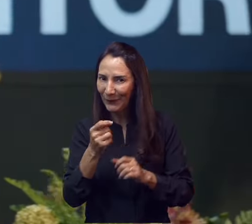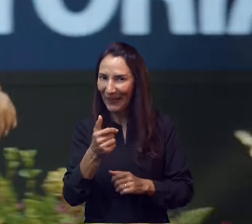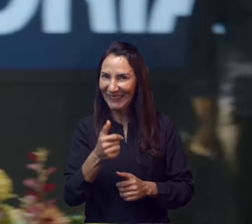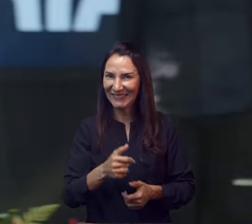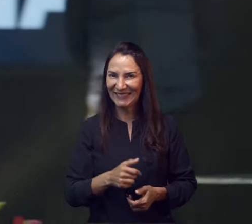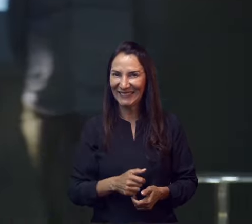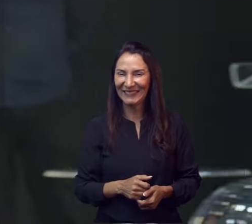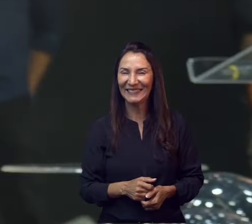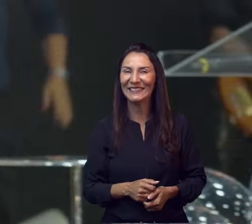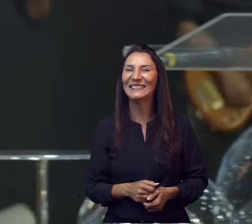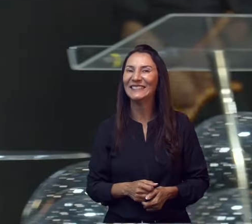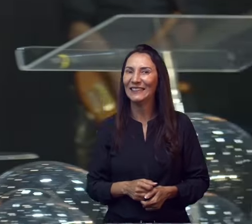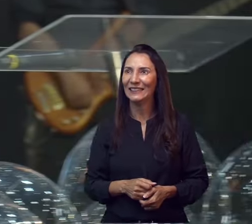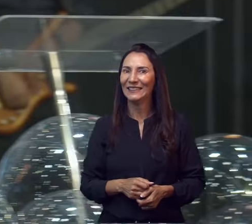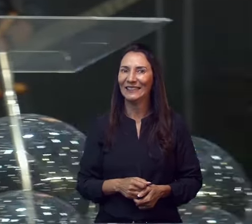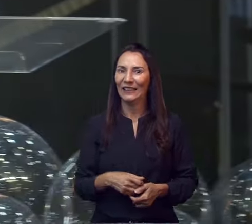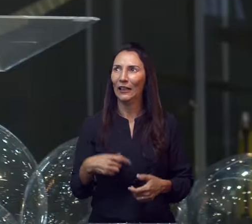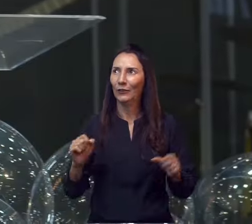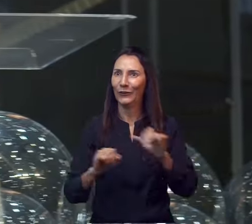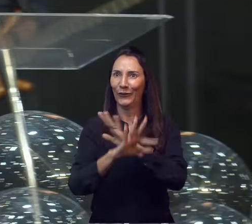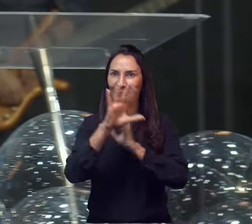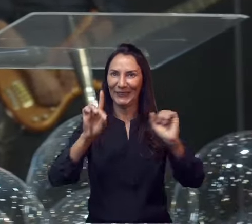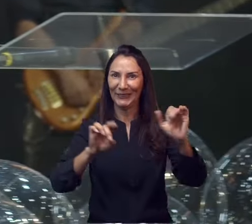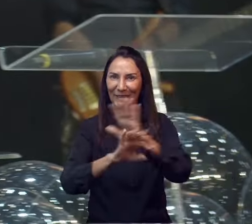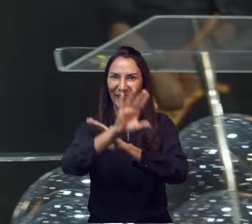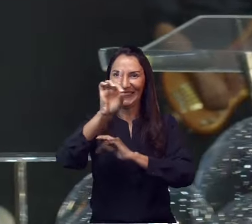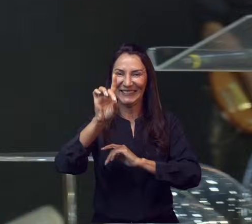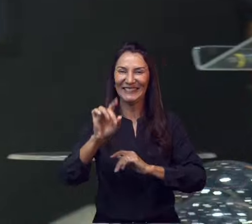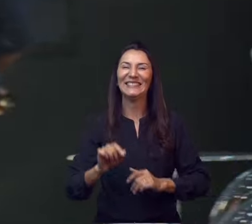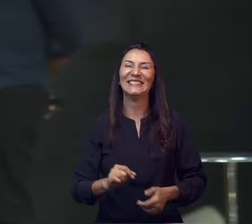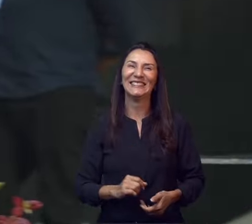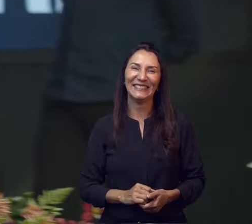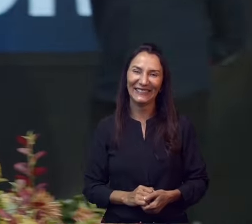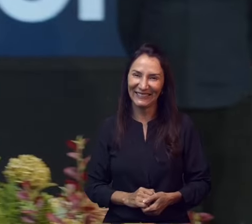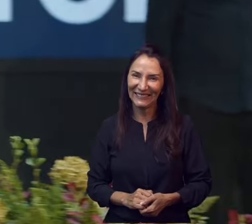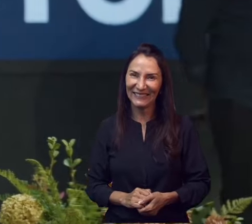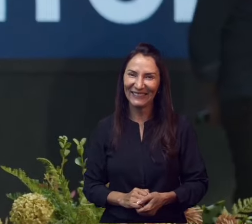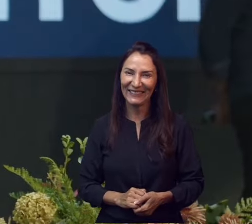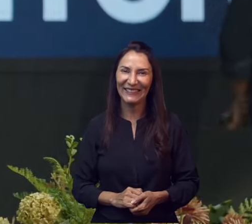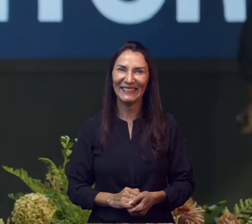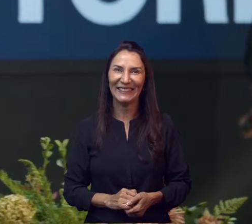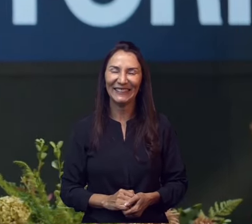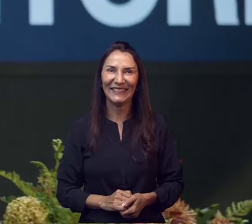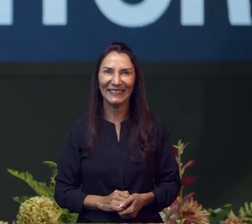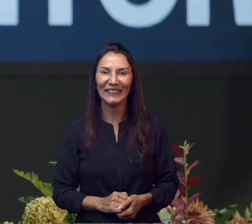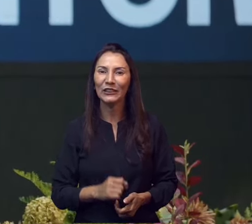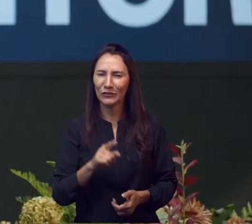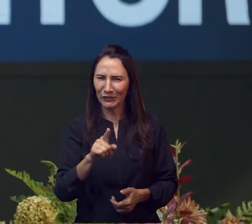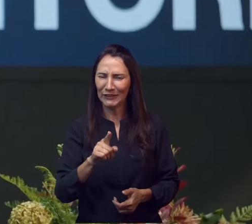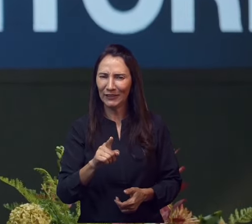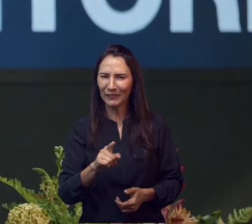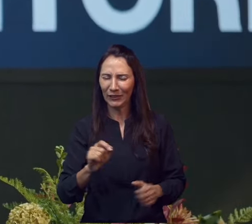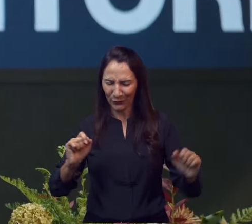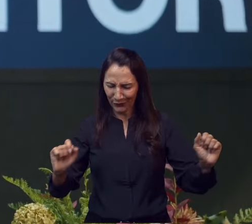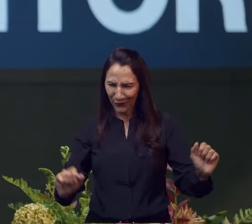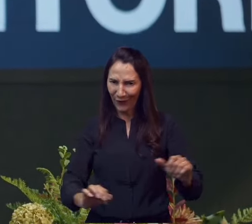melhorou Melhorou pega na mão vai apertando a mão só solta se der o glória vai pega na mão e aperta